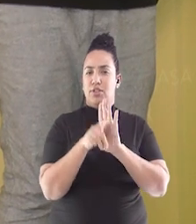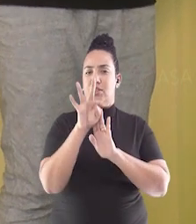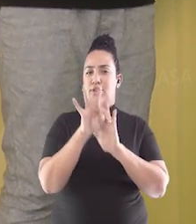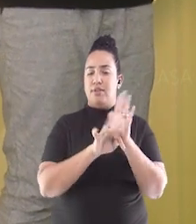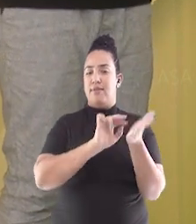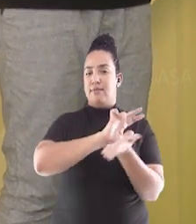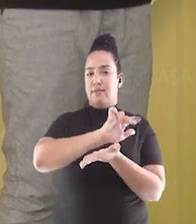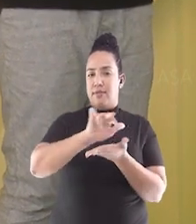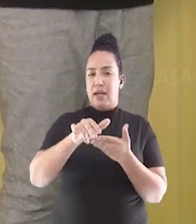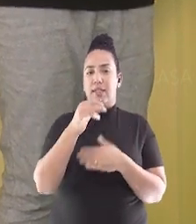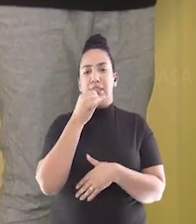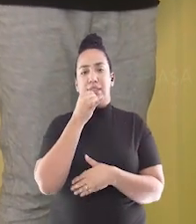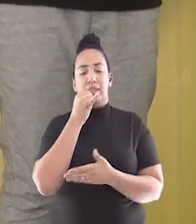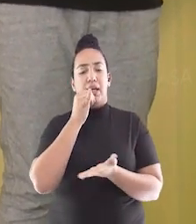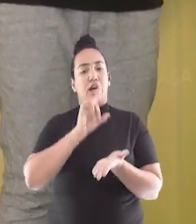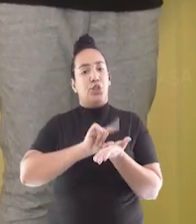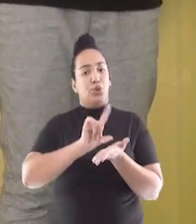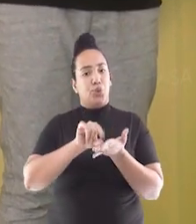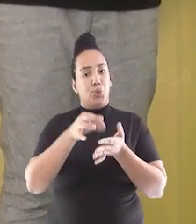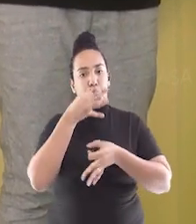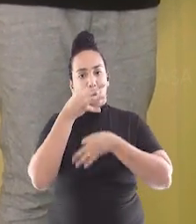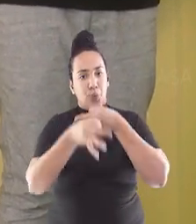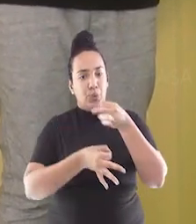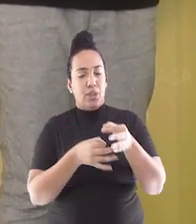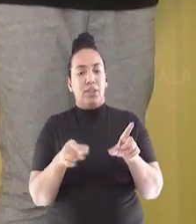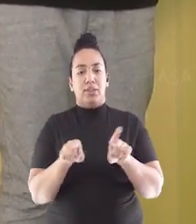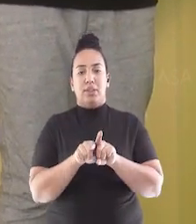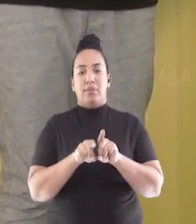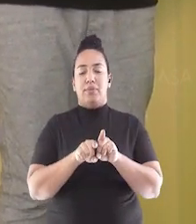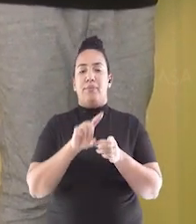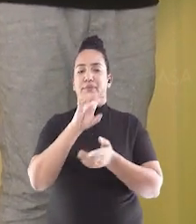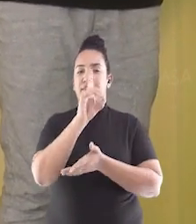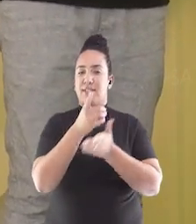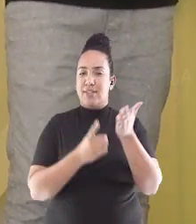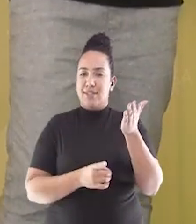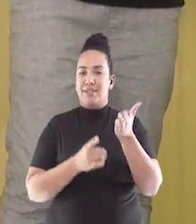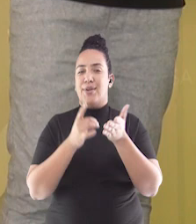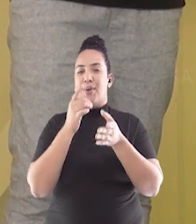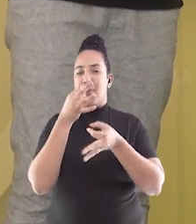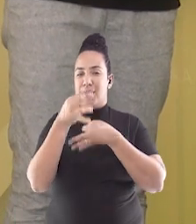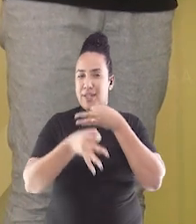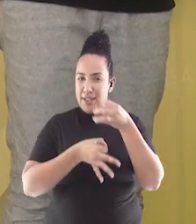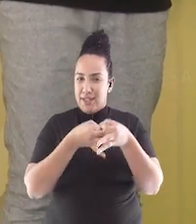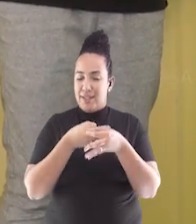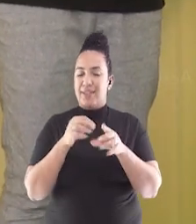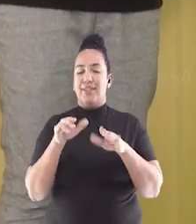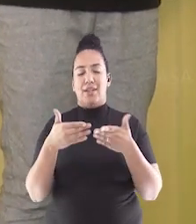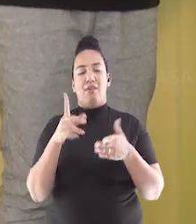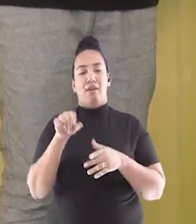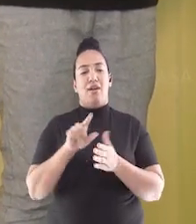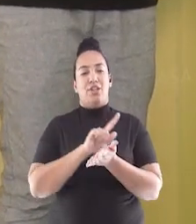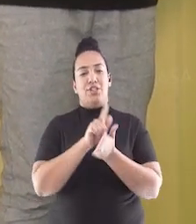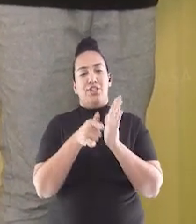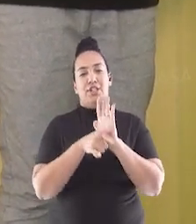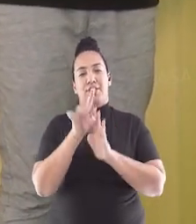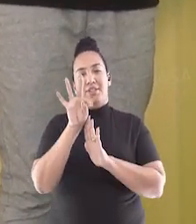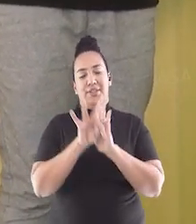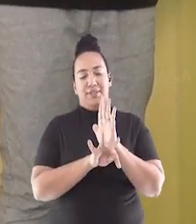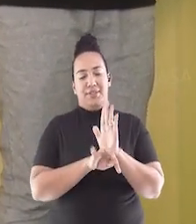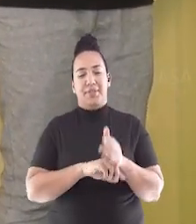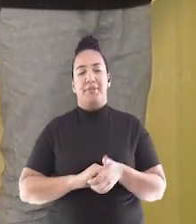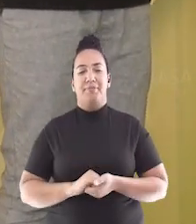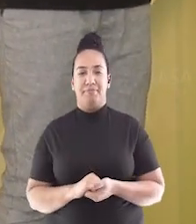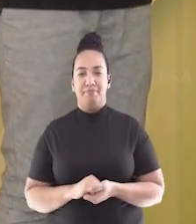como o artigo de opinião, redação dissertativa argumentativa e a resenha crítica são considerados gêneros